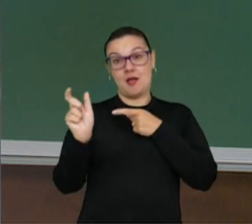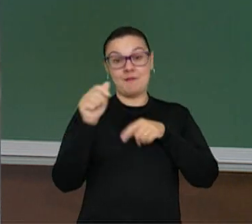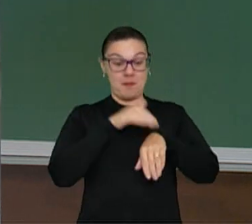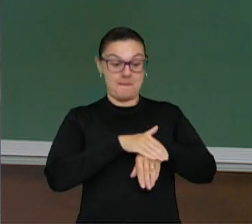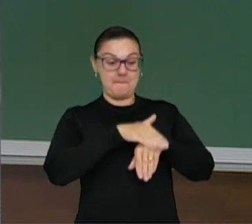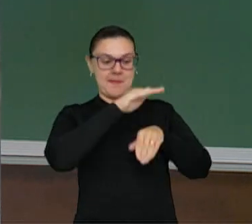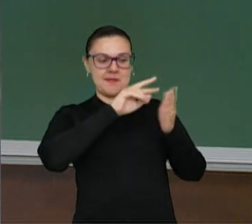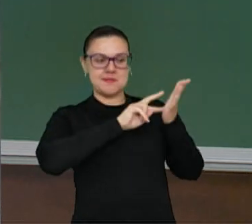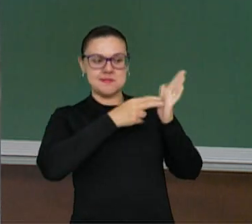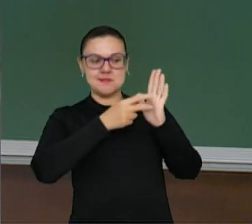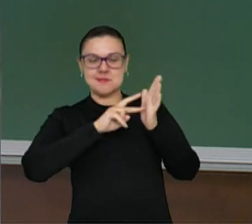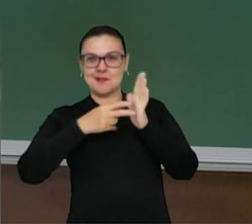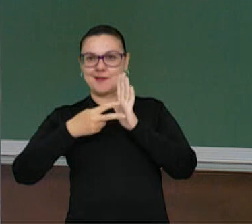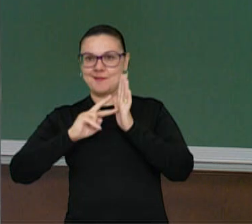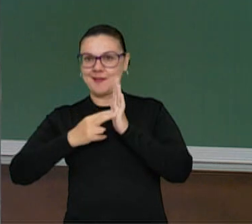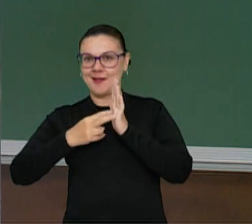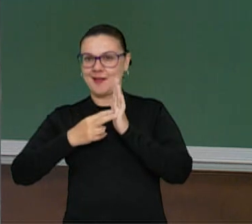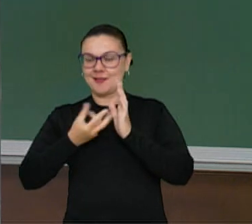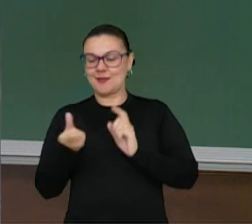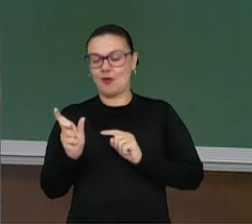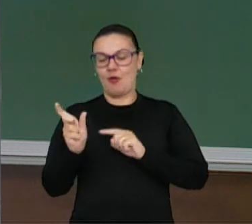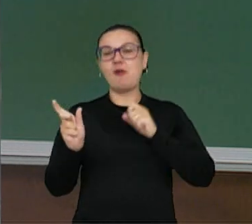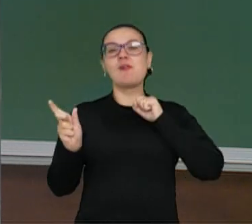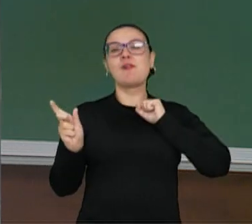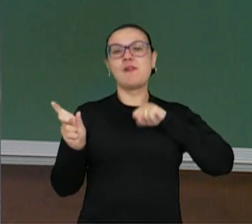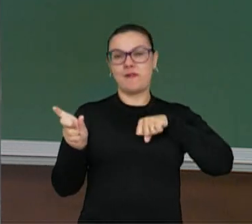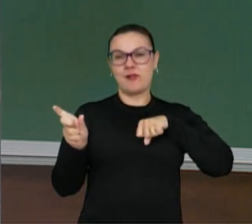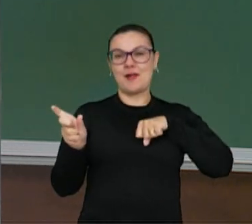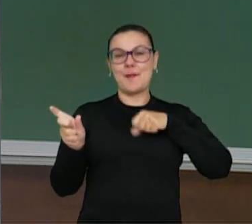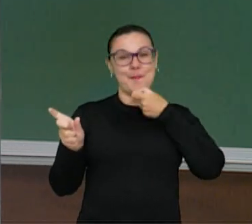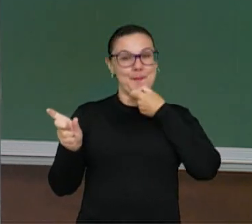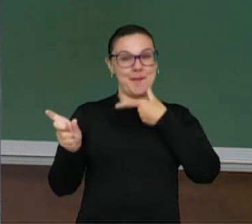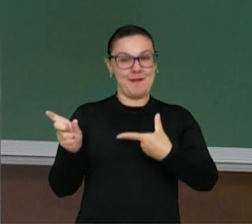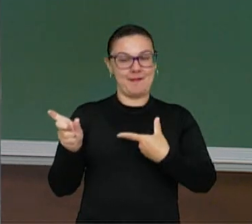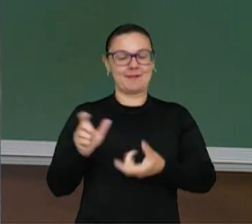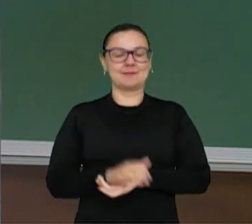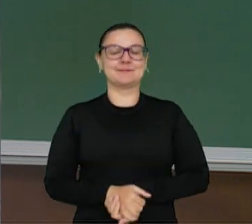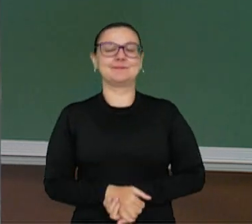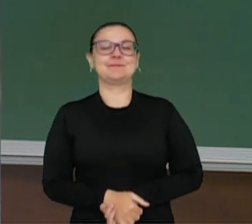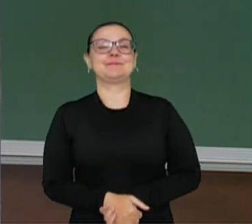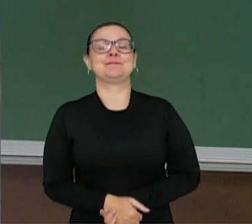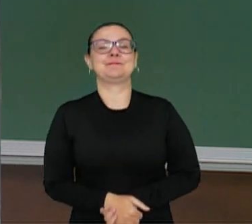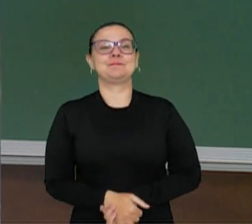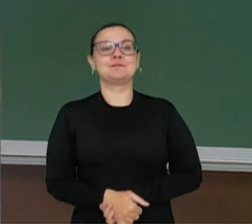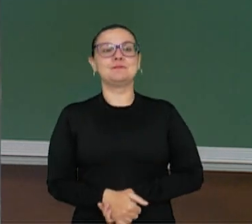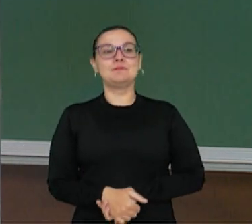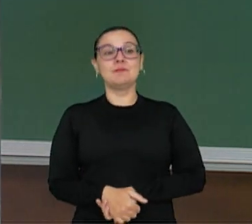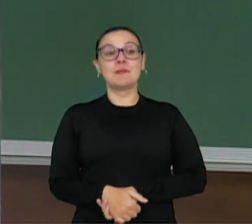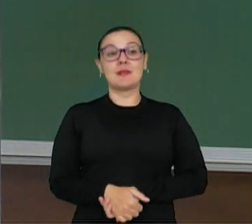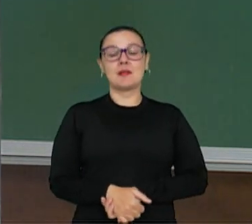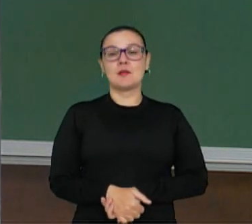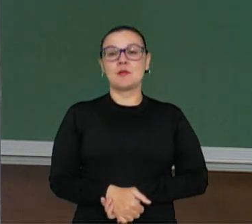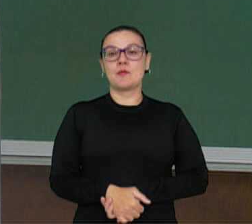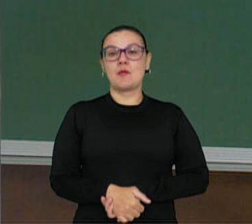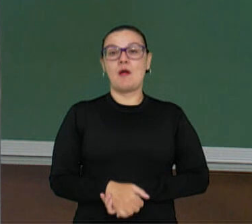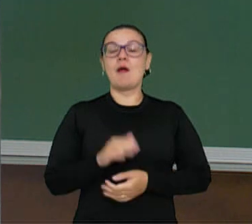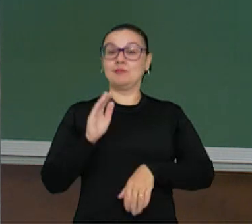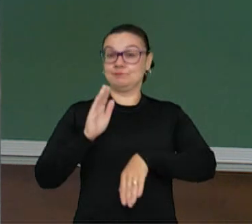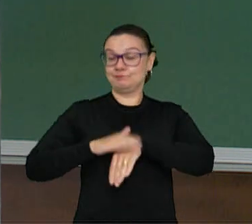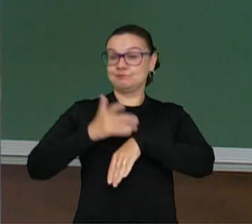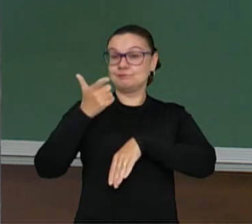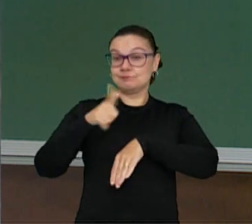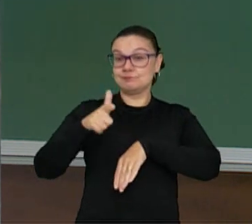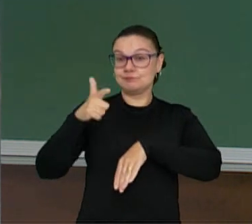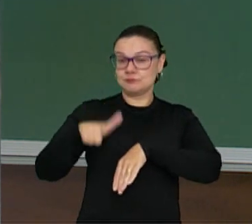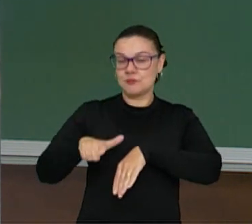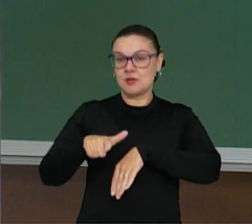um sentido e coloca ali para fazer o humor, a quebra de expectativa, tá? A ambiguidade,